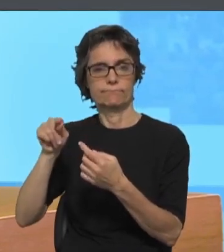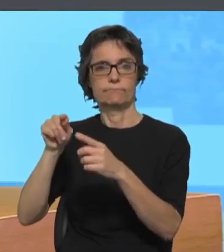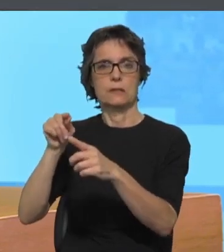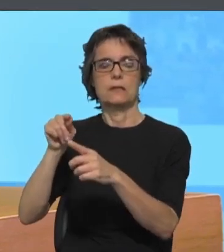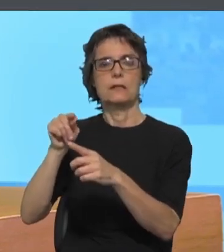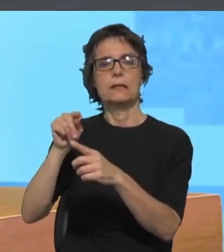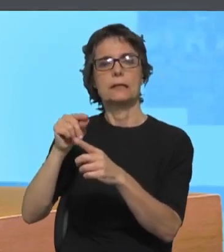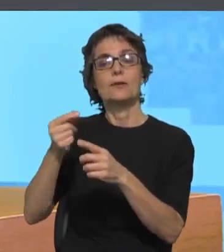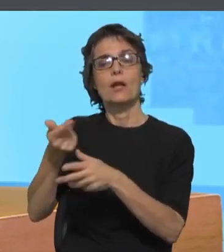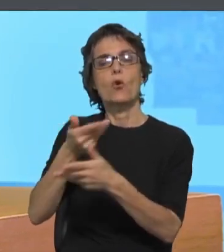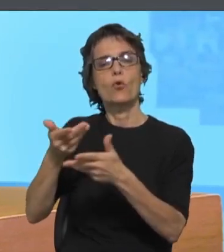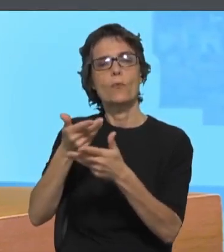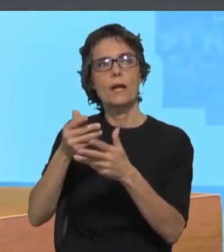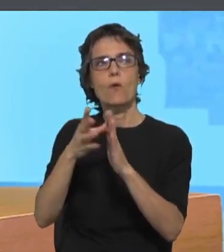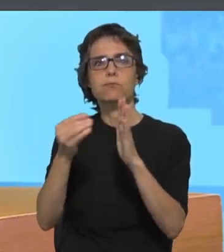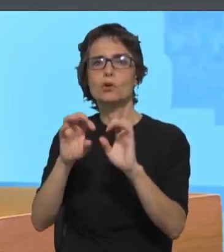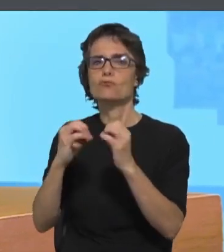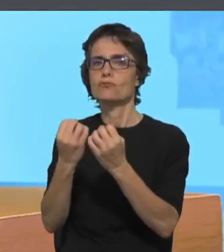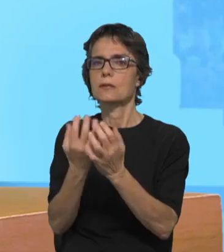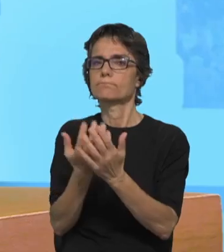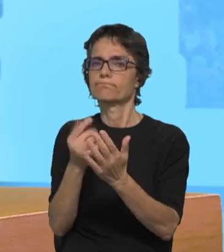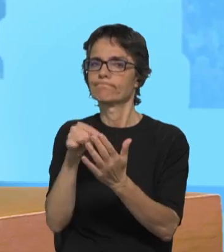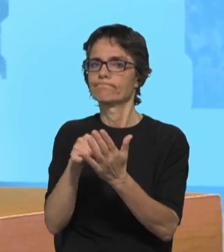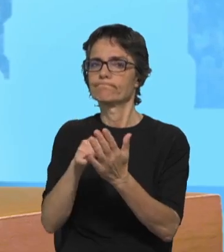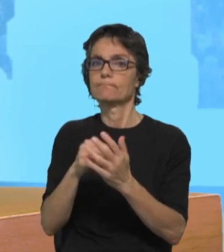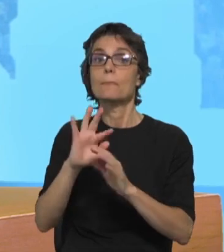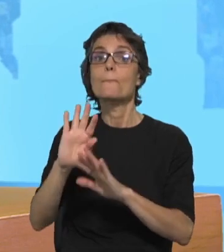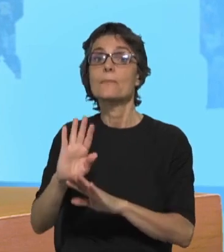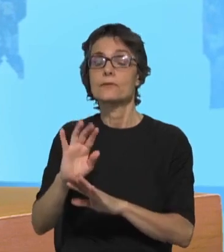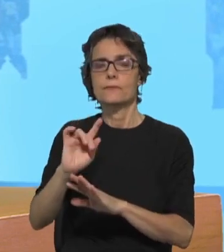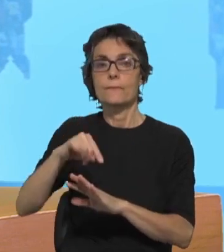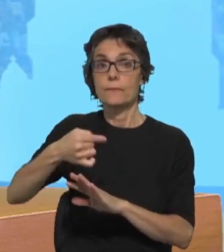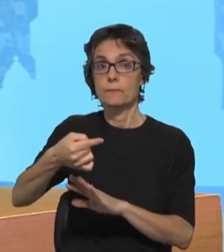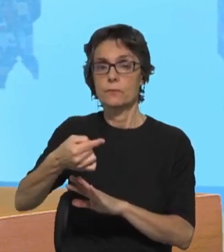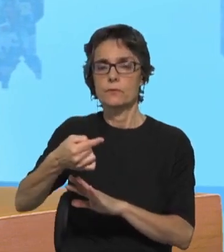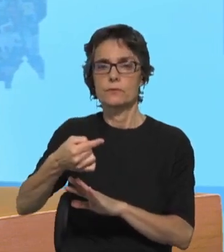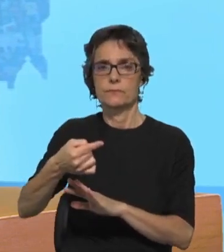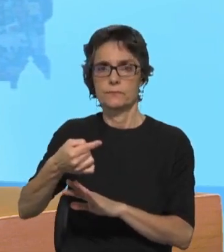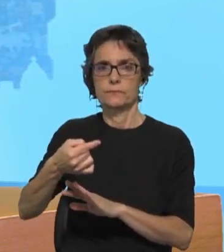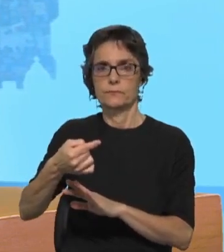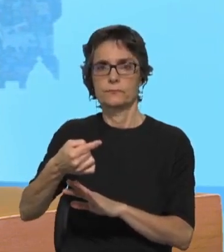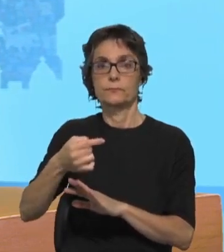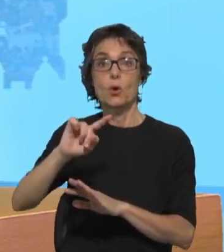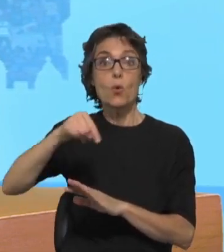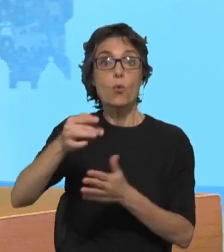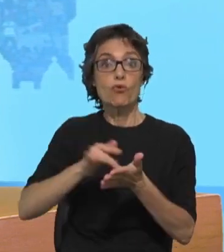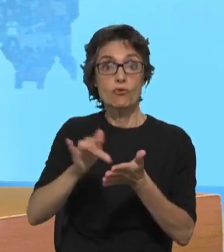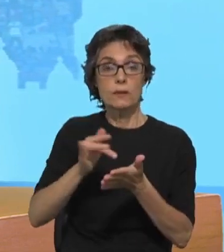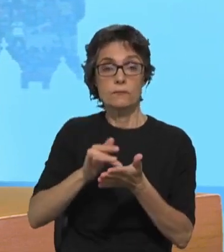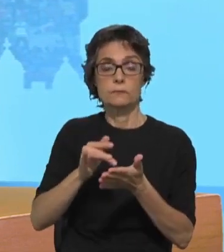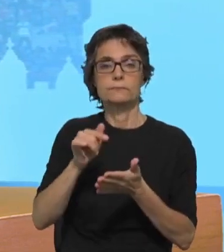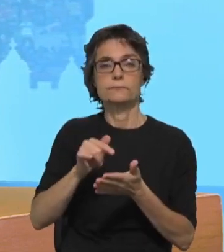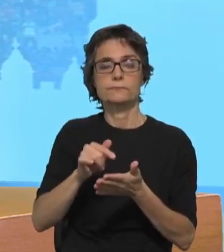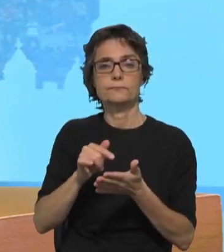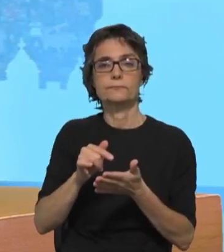de economia. Mas logo na segunda sessão vamos confrontar-nos com uma obra do Henrique